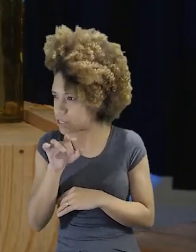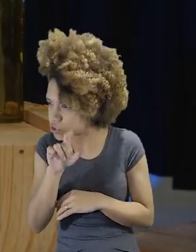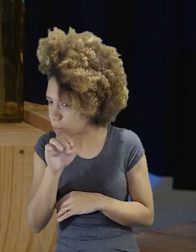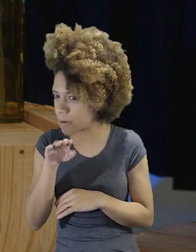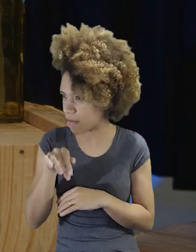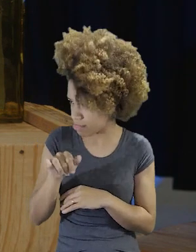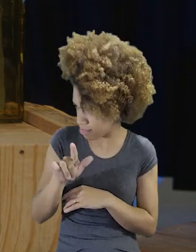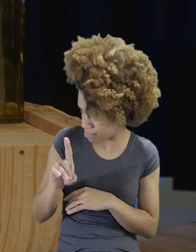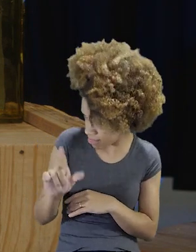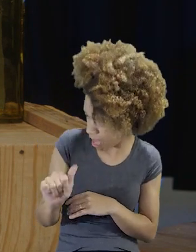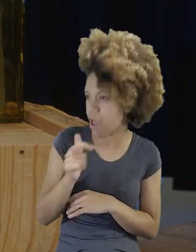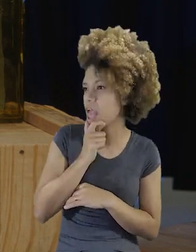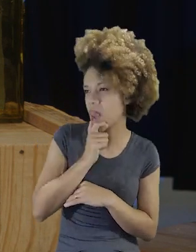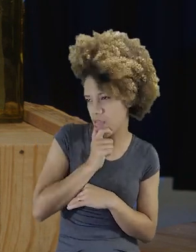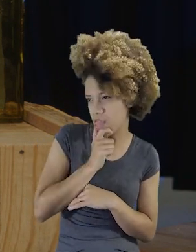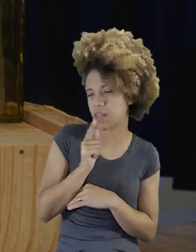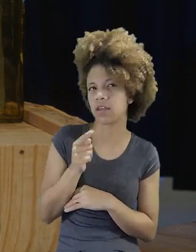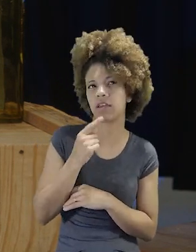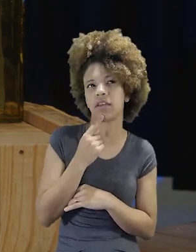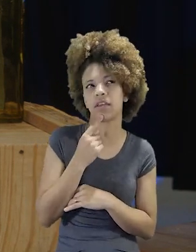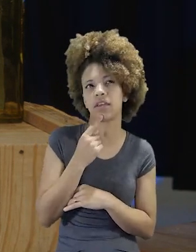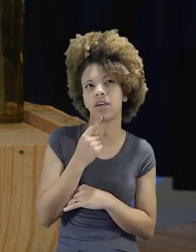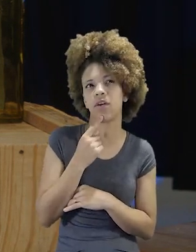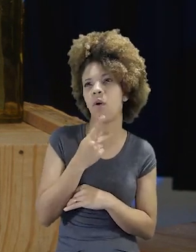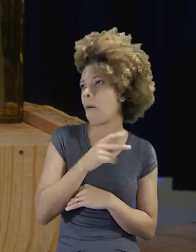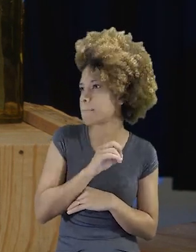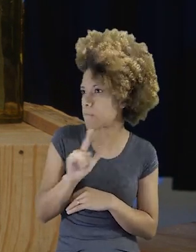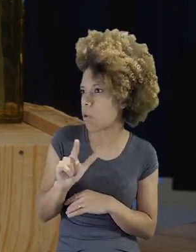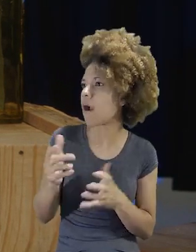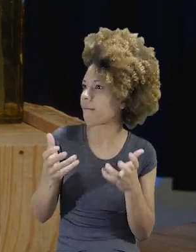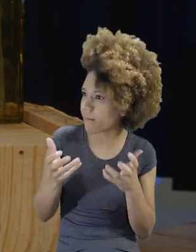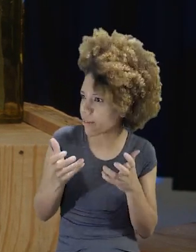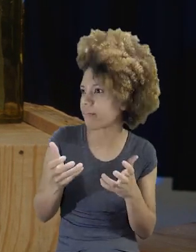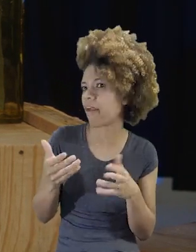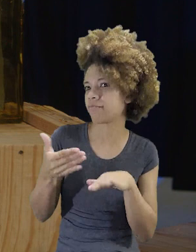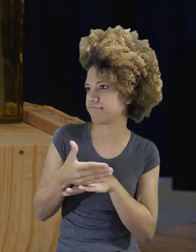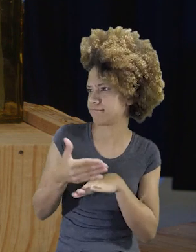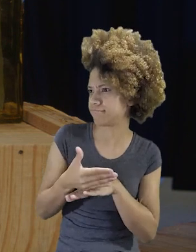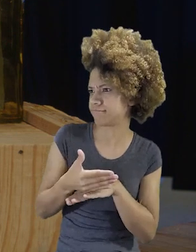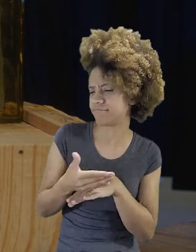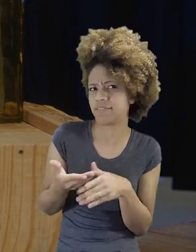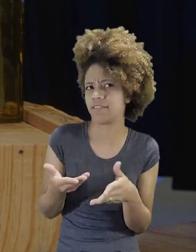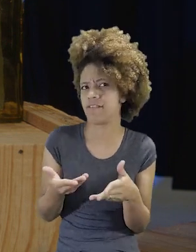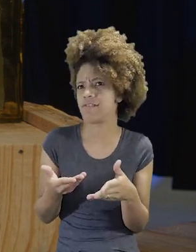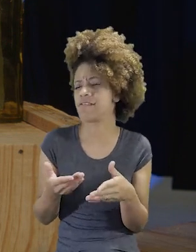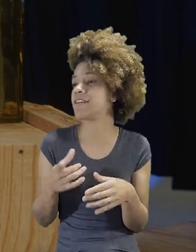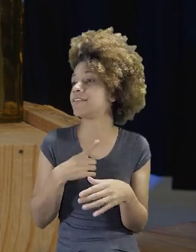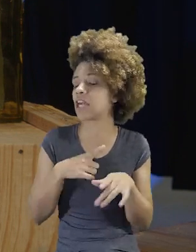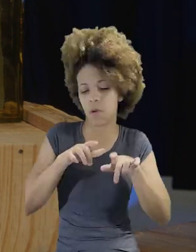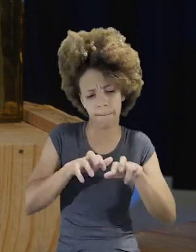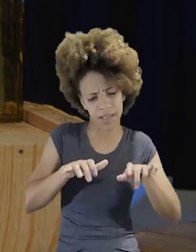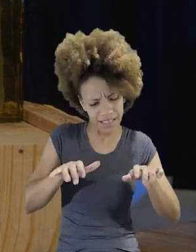né que o que o o macaco nem queria muito ter tá ligado